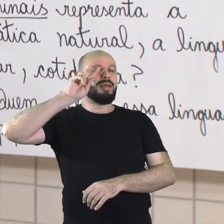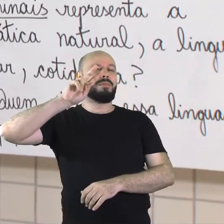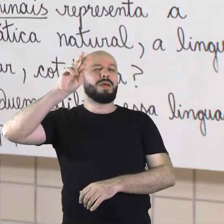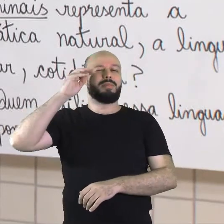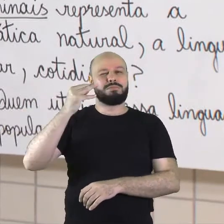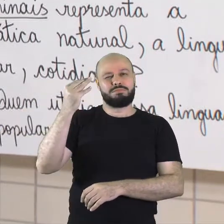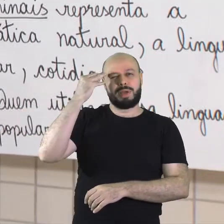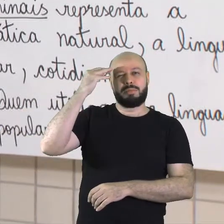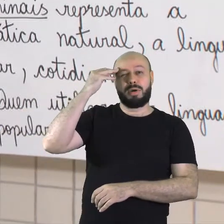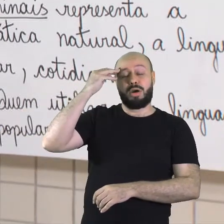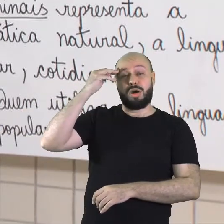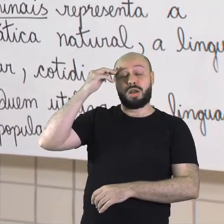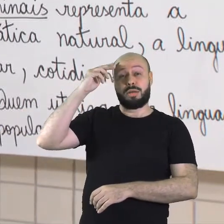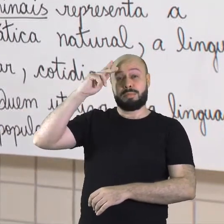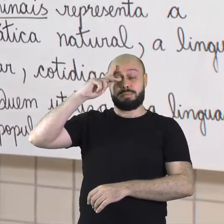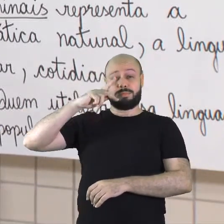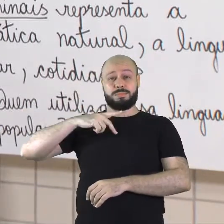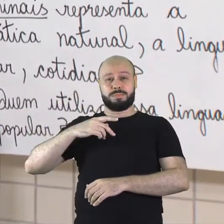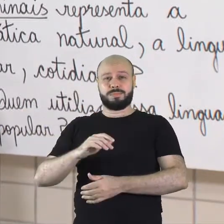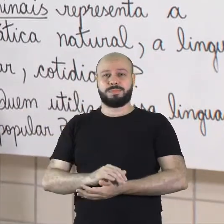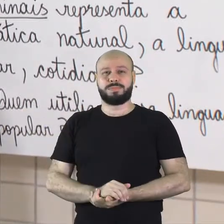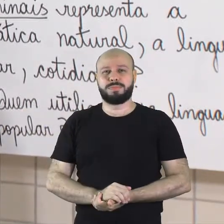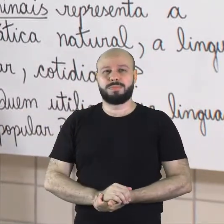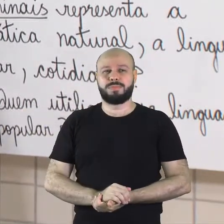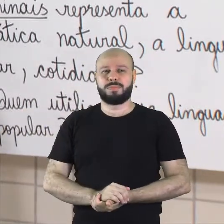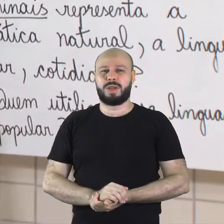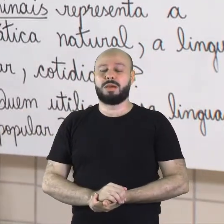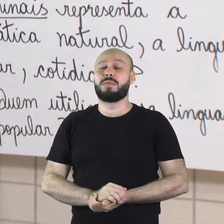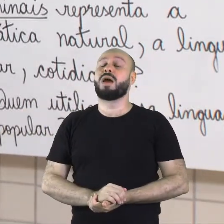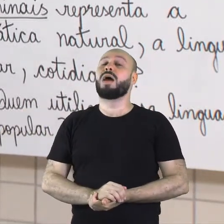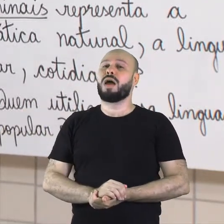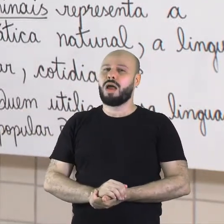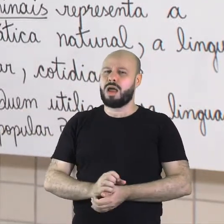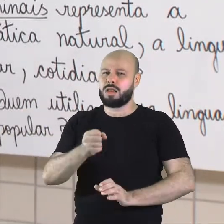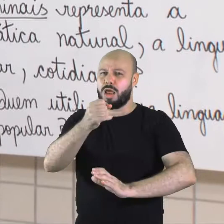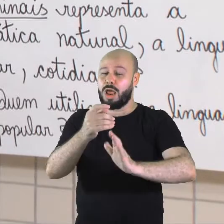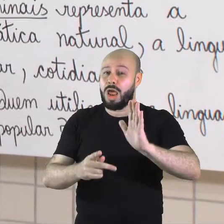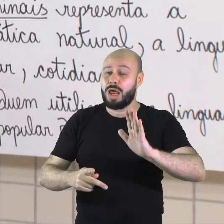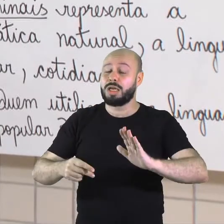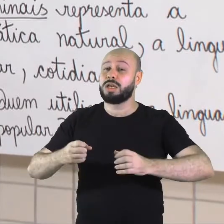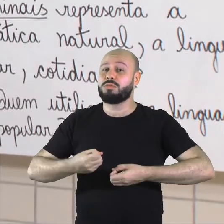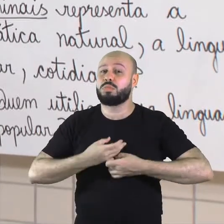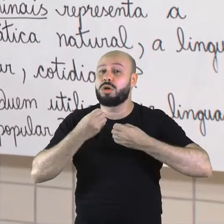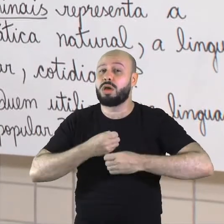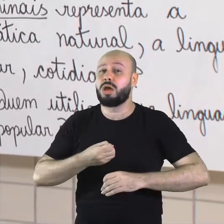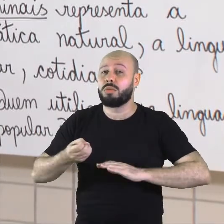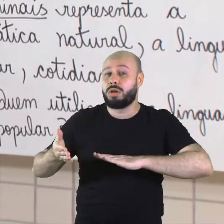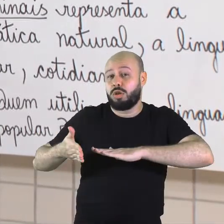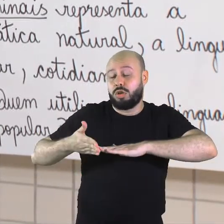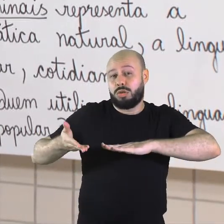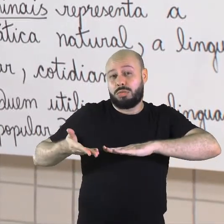memórias. Essa também é uma das características do poema contemporâneo, além de não ter